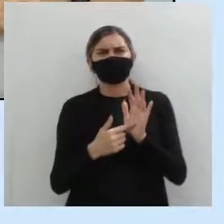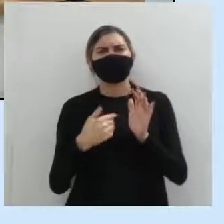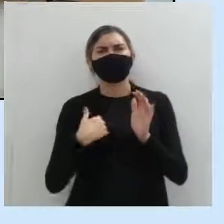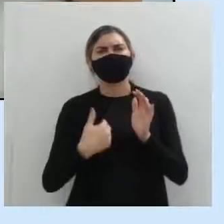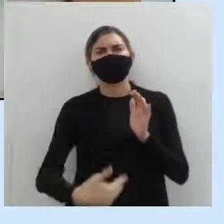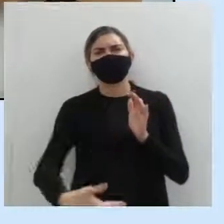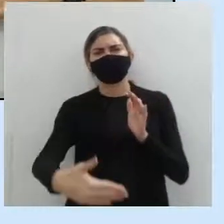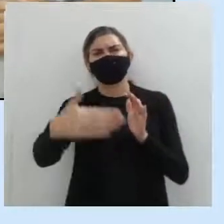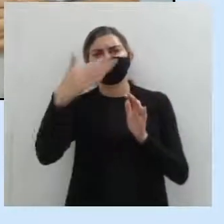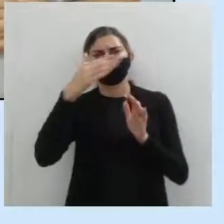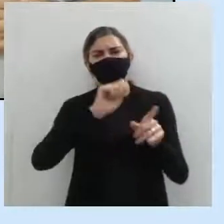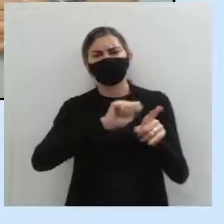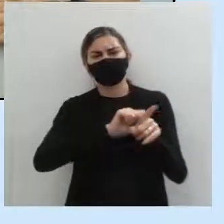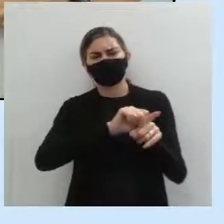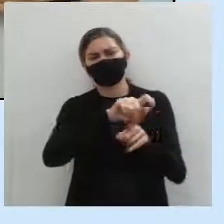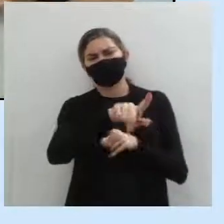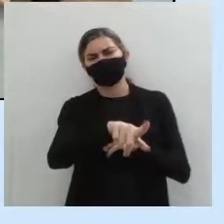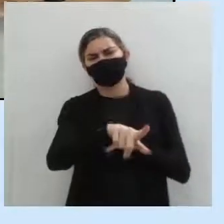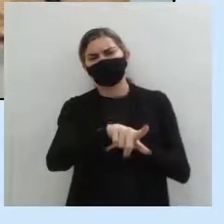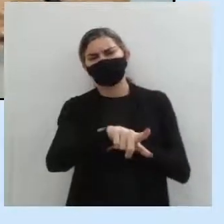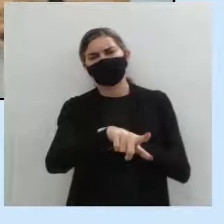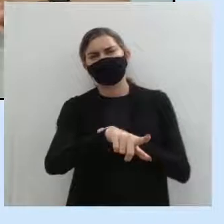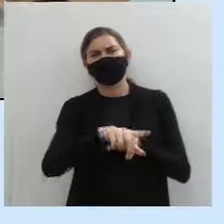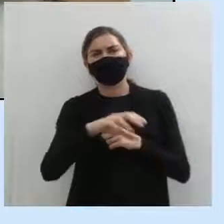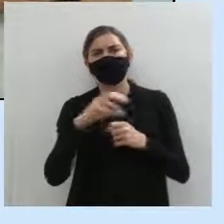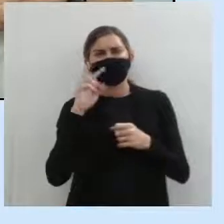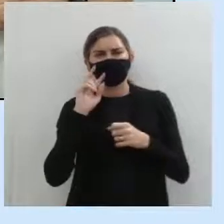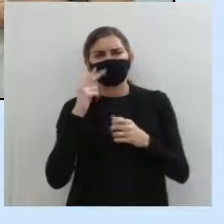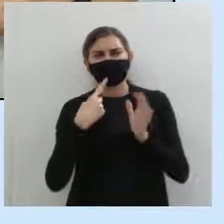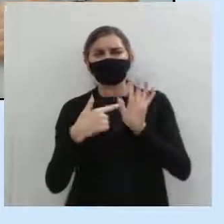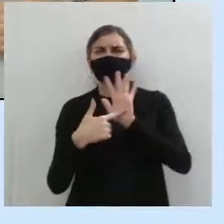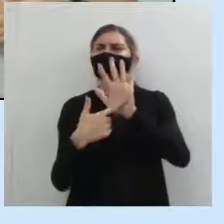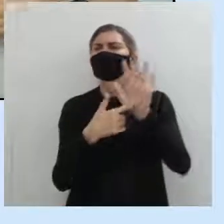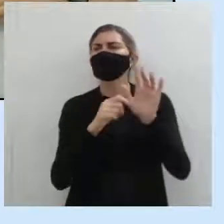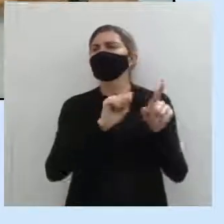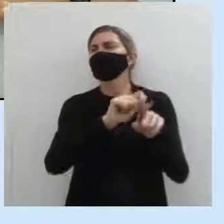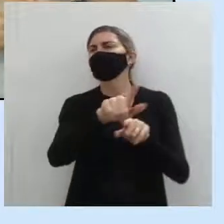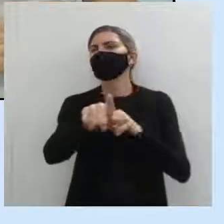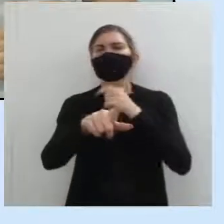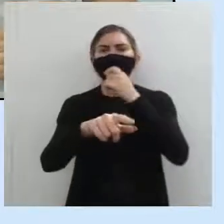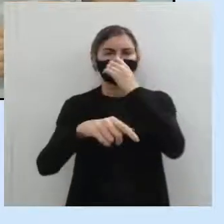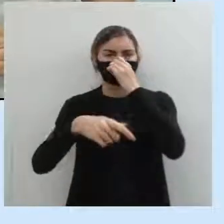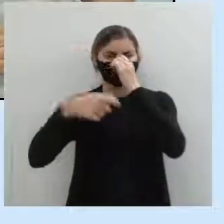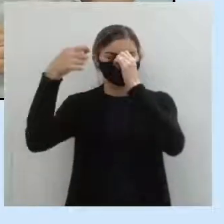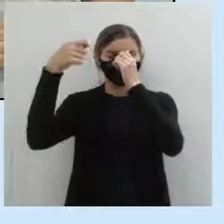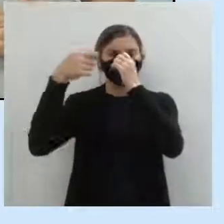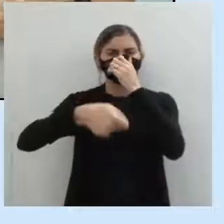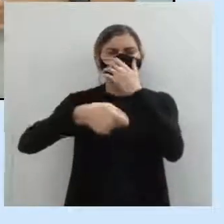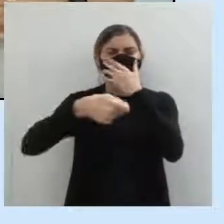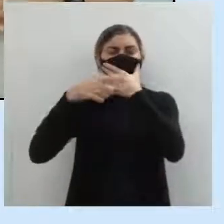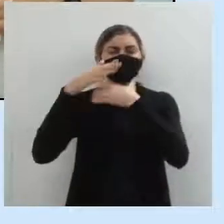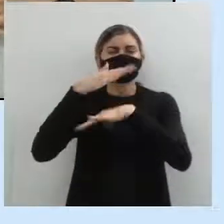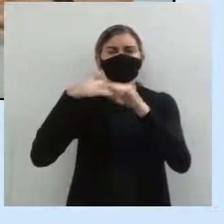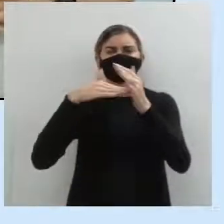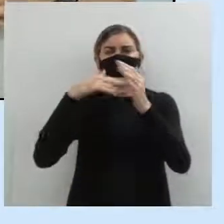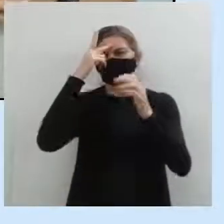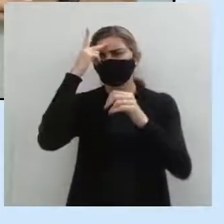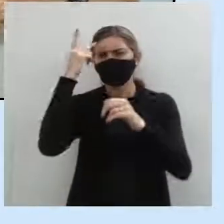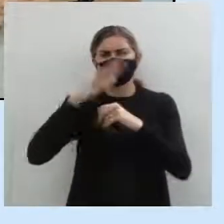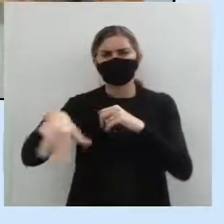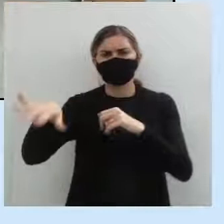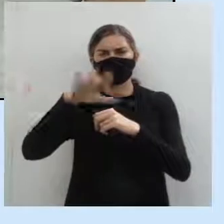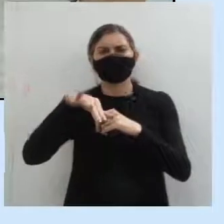vai excomungar de forma oficial Lutero e vai condenar todo aquele